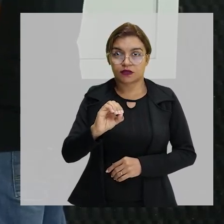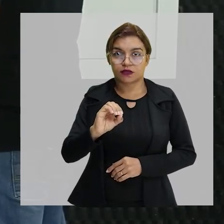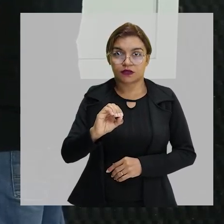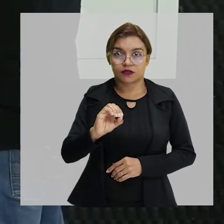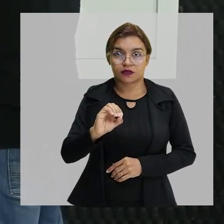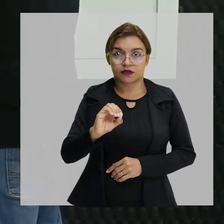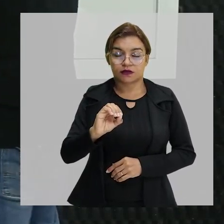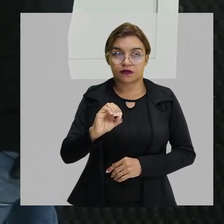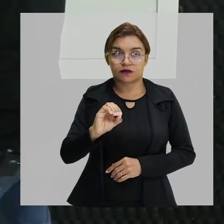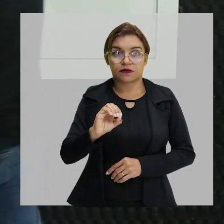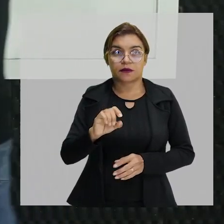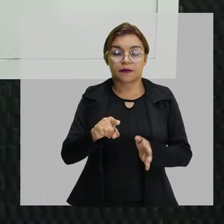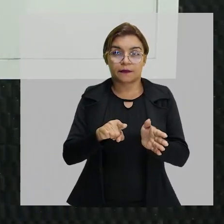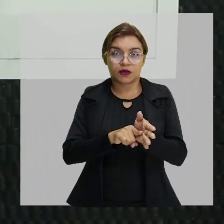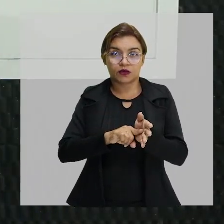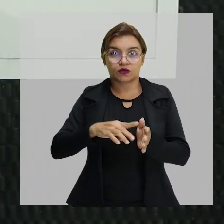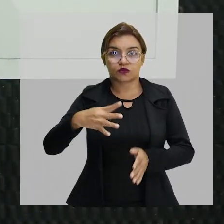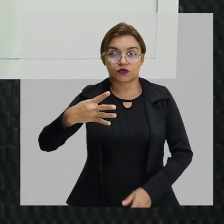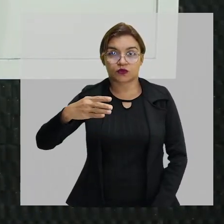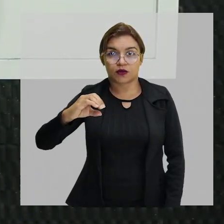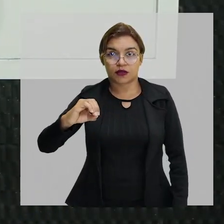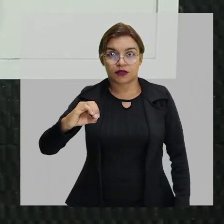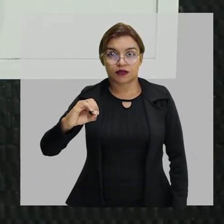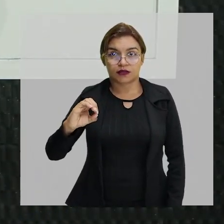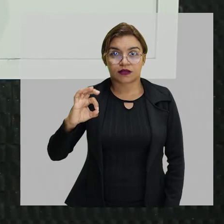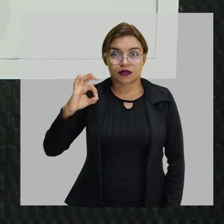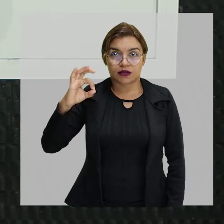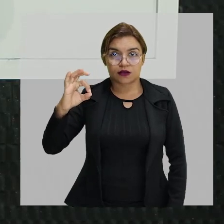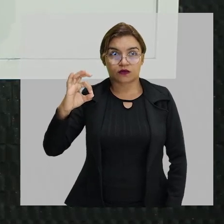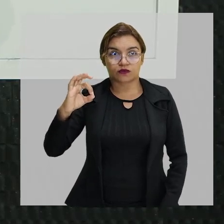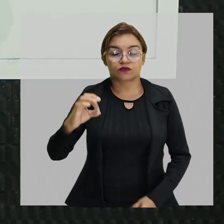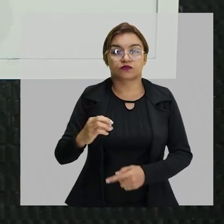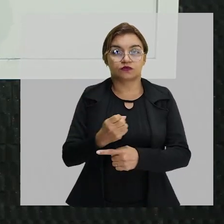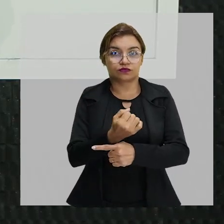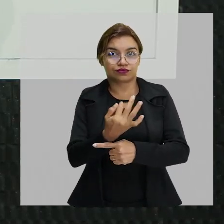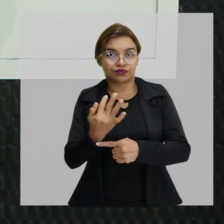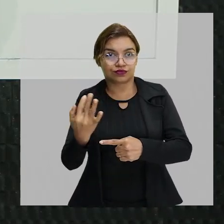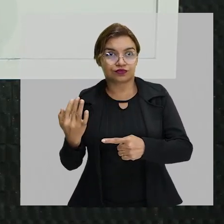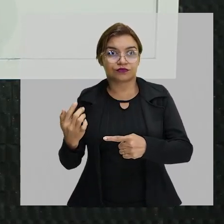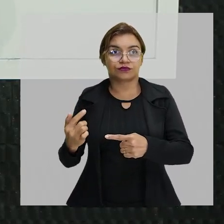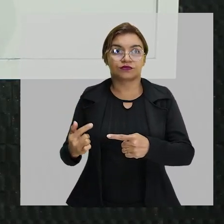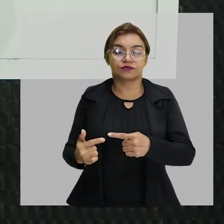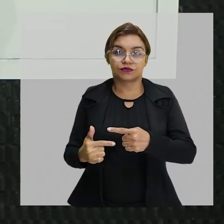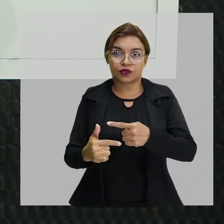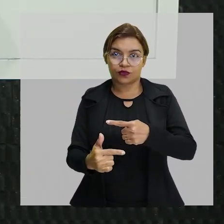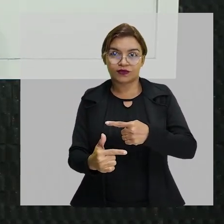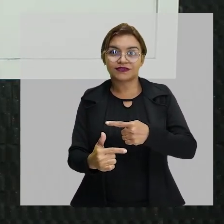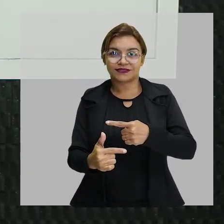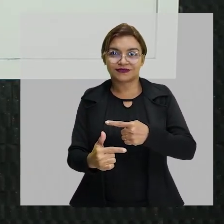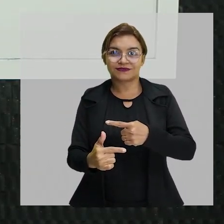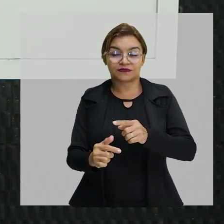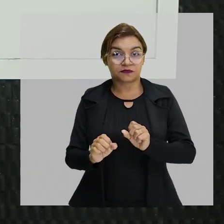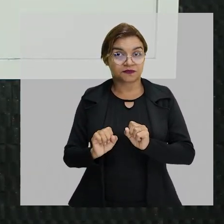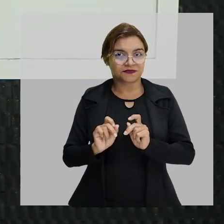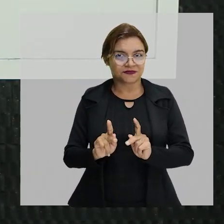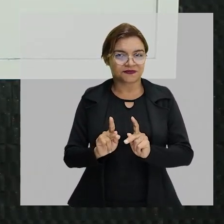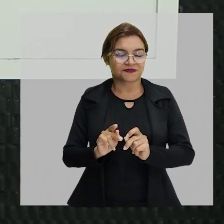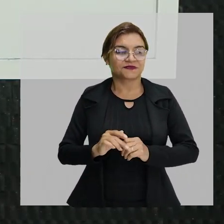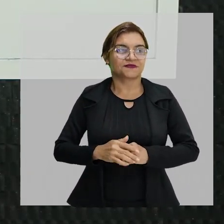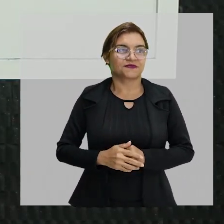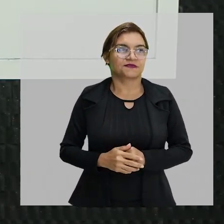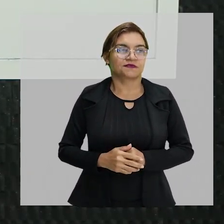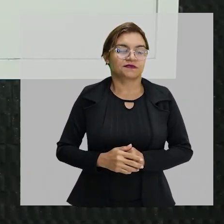menos 40 graus, tá? Dividido por dividido por 2, certo?